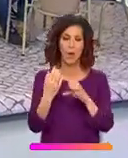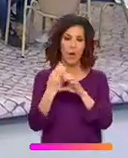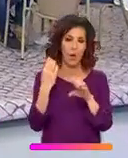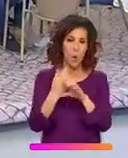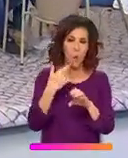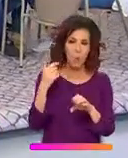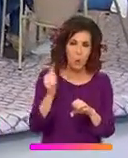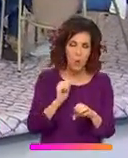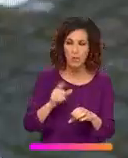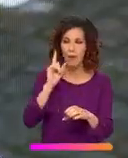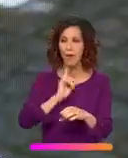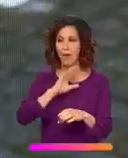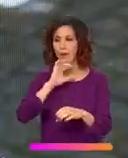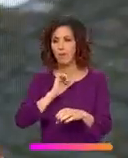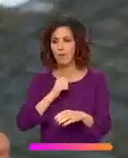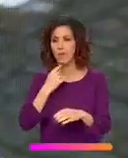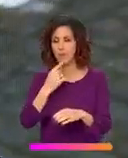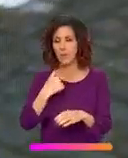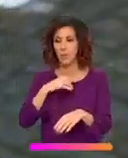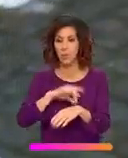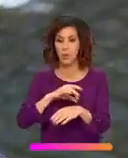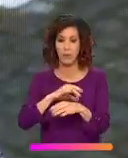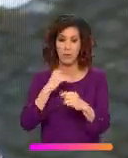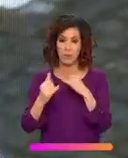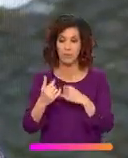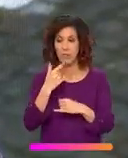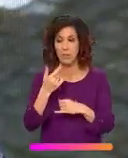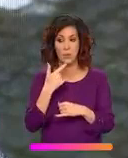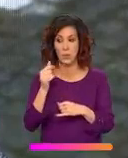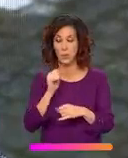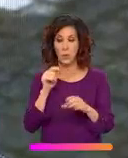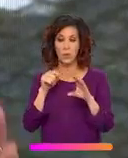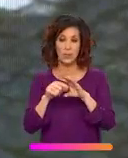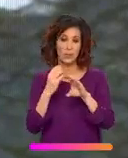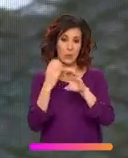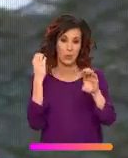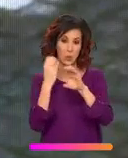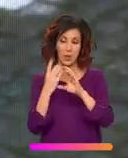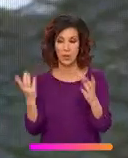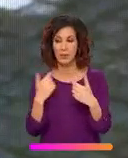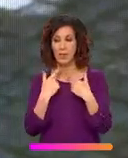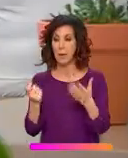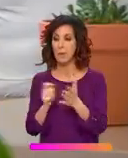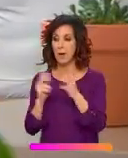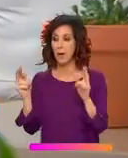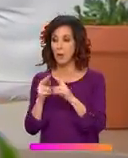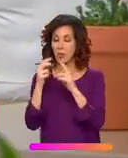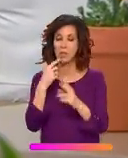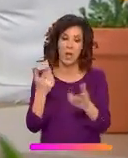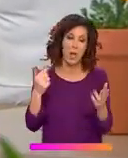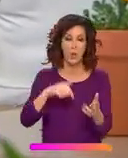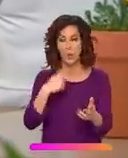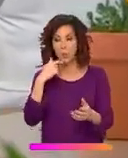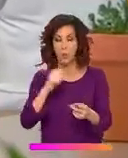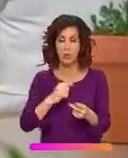minha filha dizia que, como sou doente de risco, não queria que eu andasse. E deixámos ver, marcavam os encontros. Olha, agora já não vou hoje. Nem agora sim. Já não posso hoje.